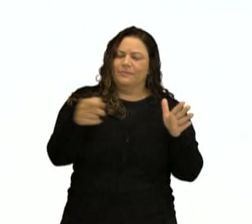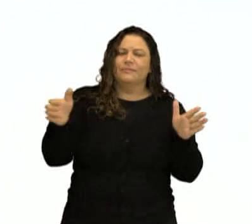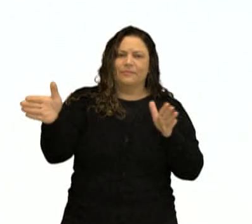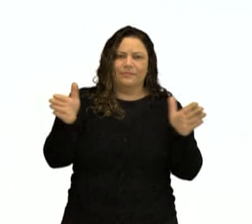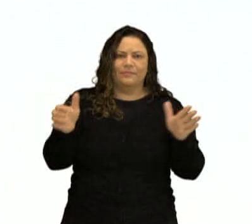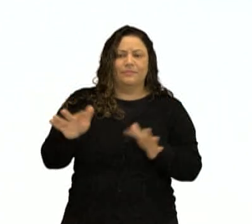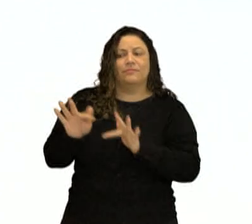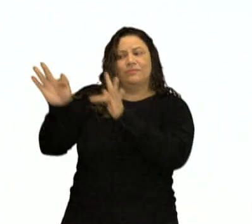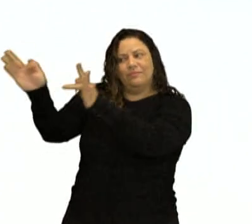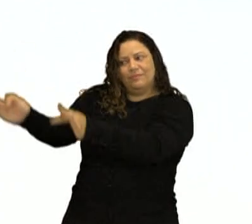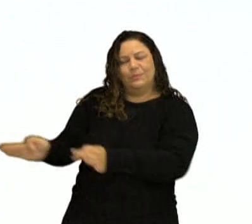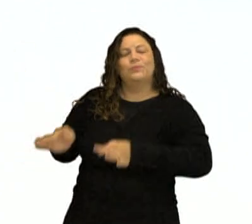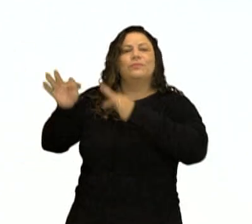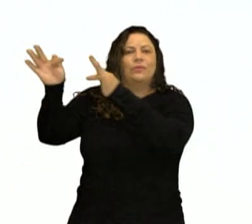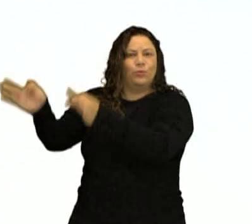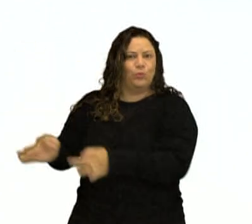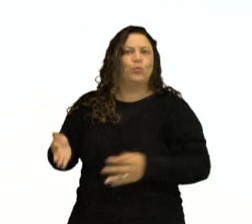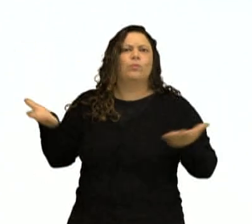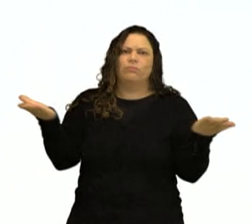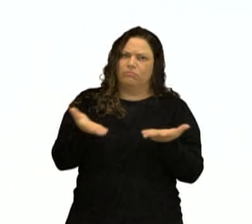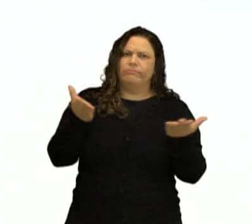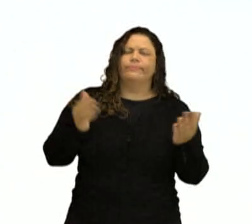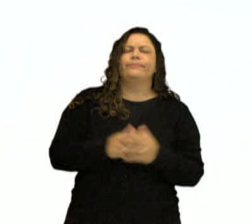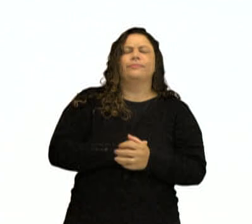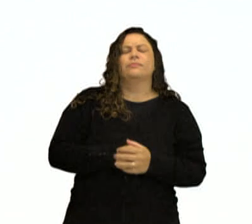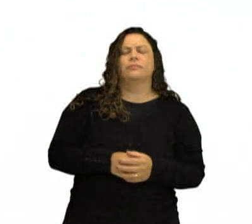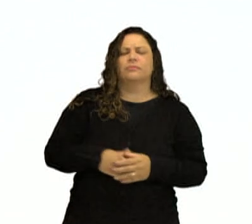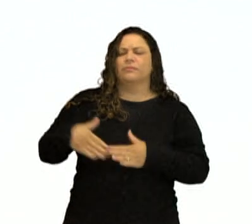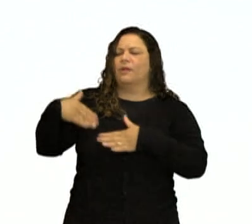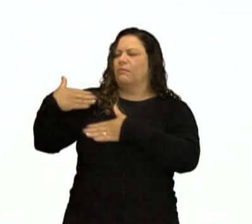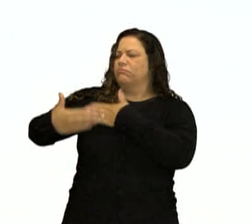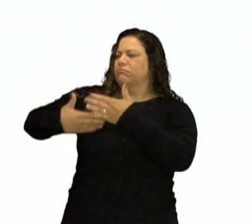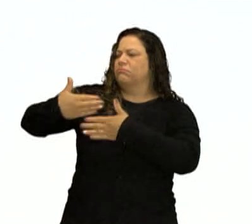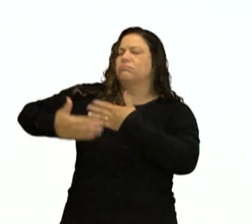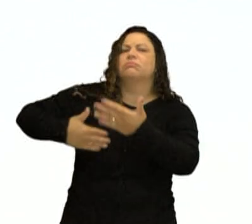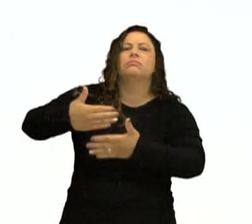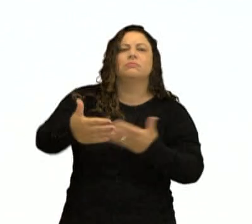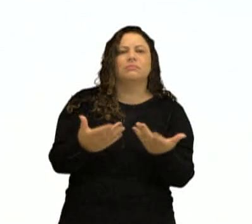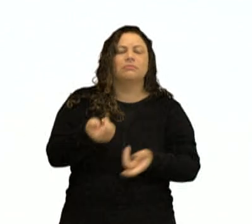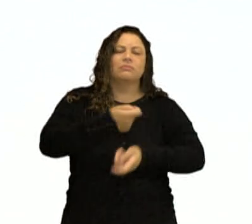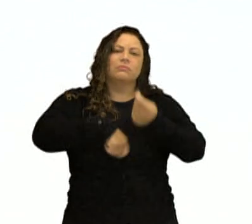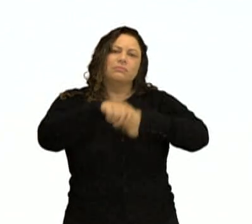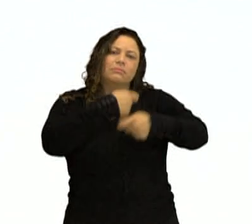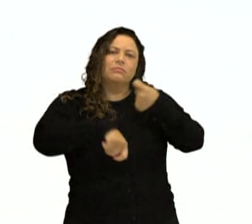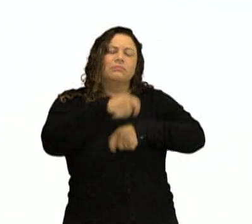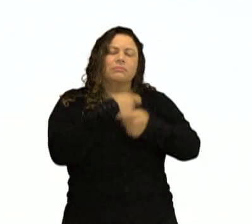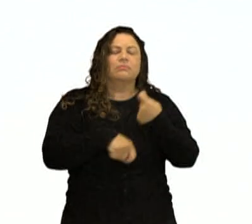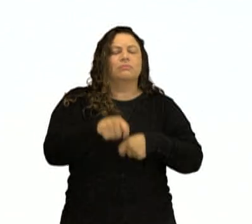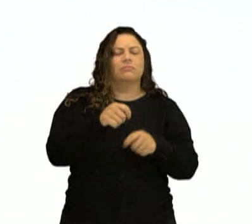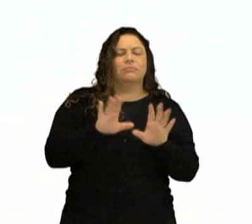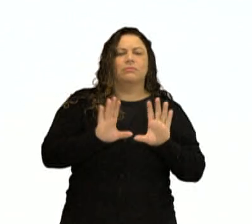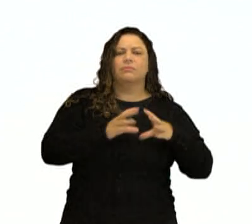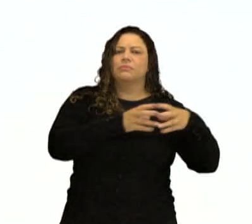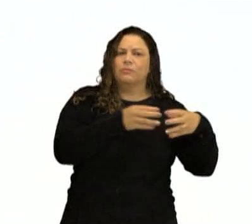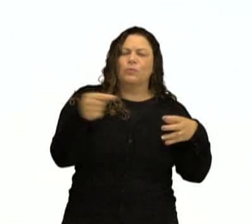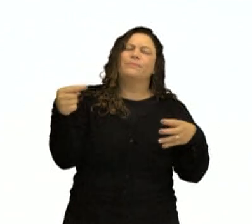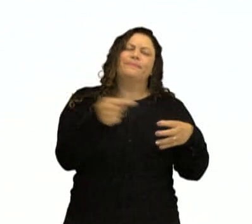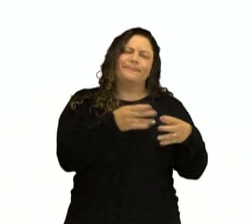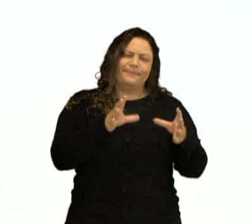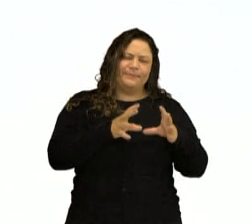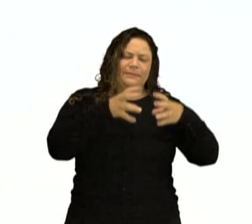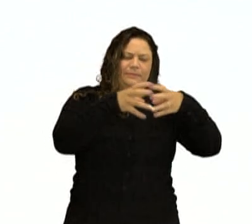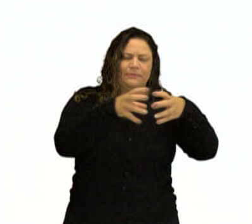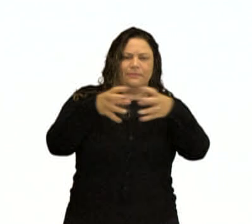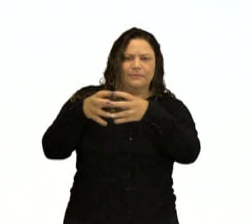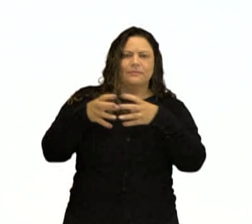Então, nós praticamente temos aí um processo de comércio ainda, né, um pouco restrito ali nas feiras,